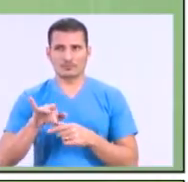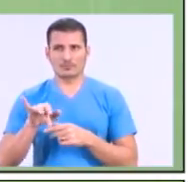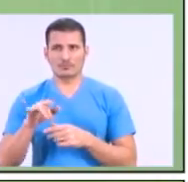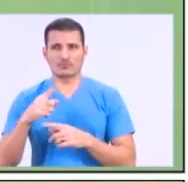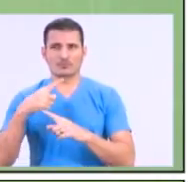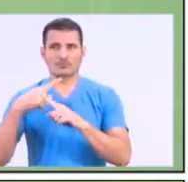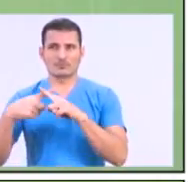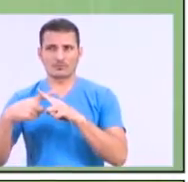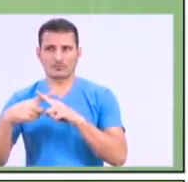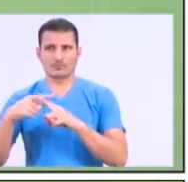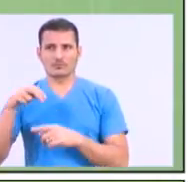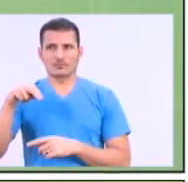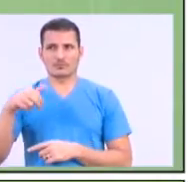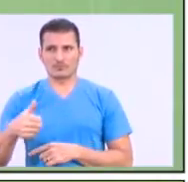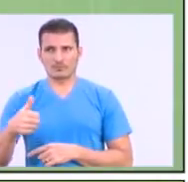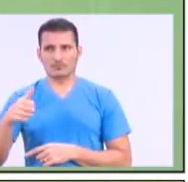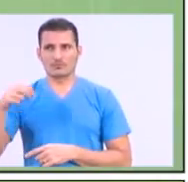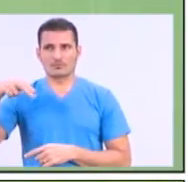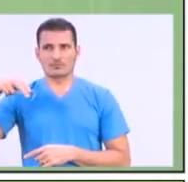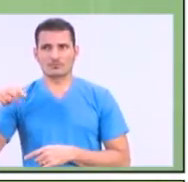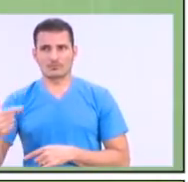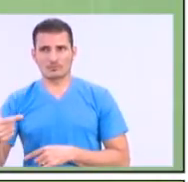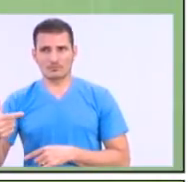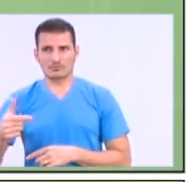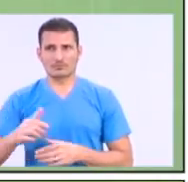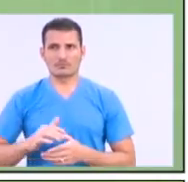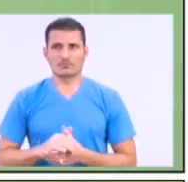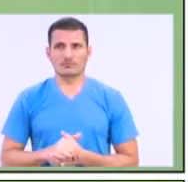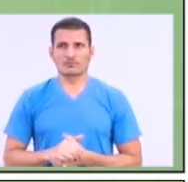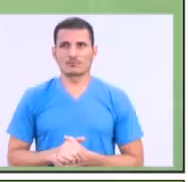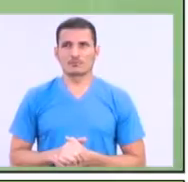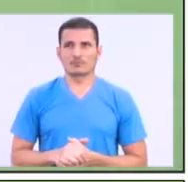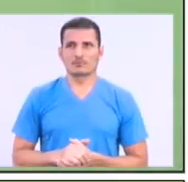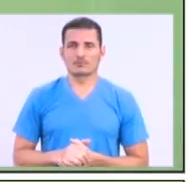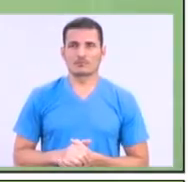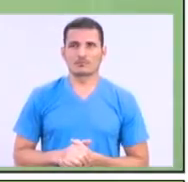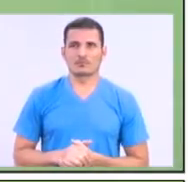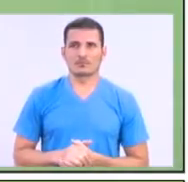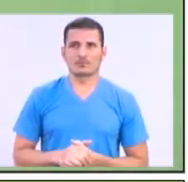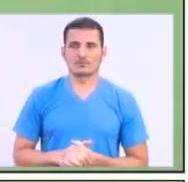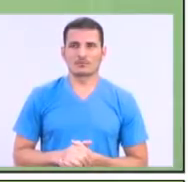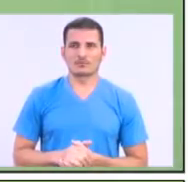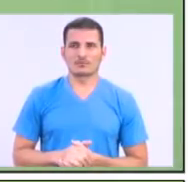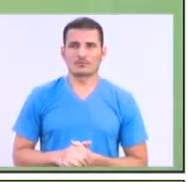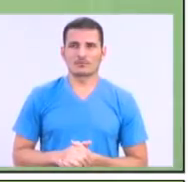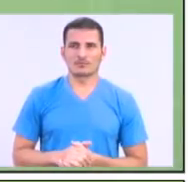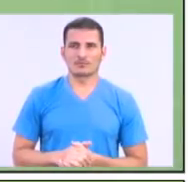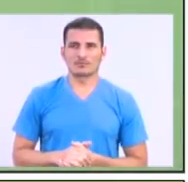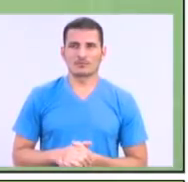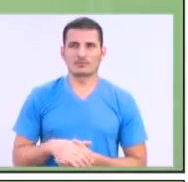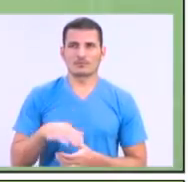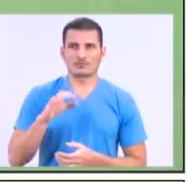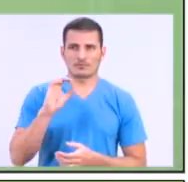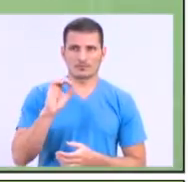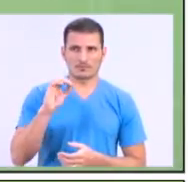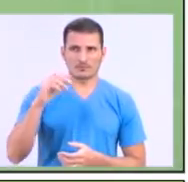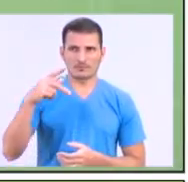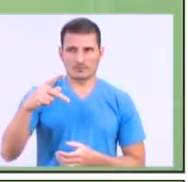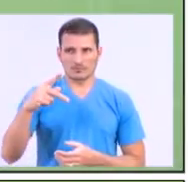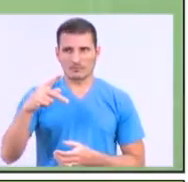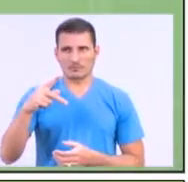valores dessa função. Né? E se esse OP fosse trocado para uma barra, ele